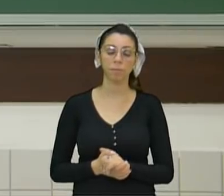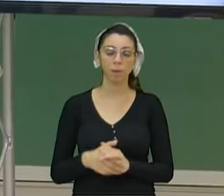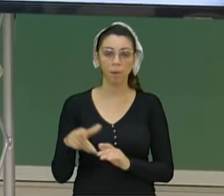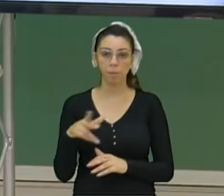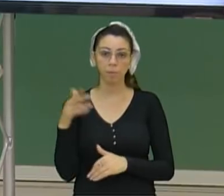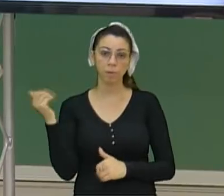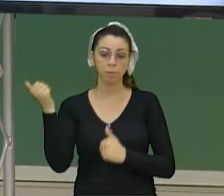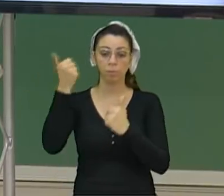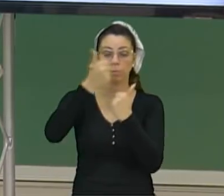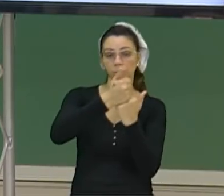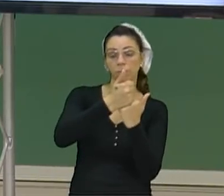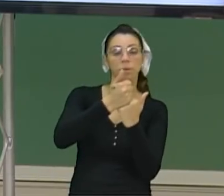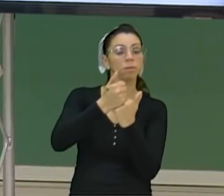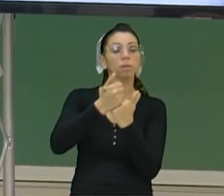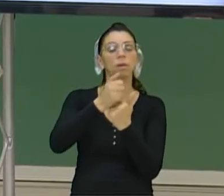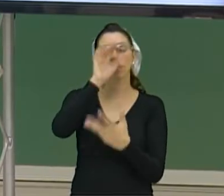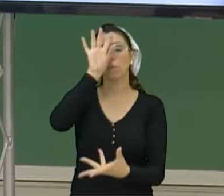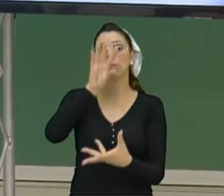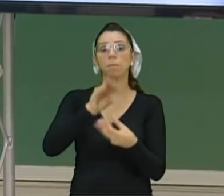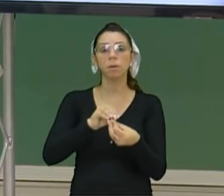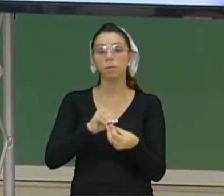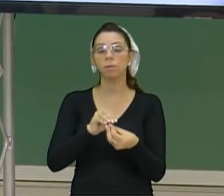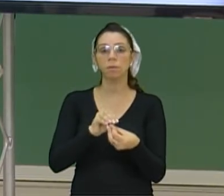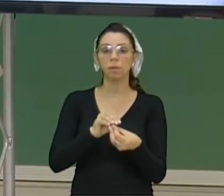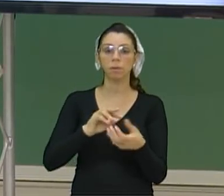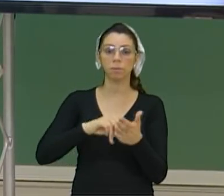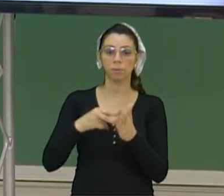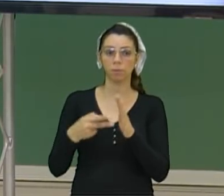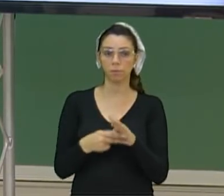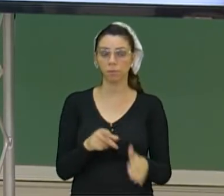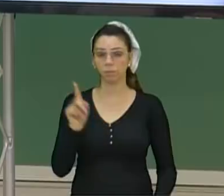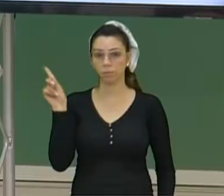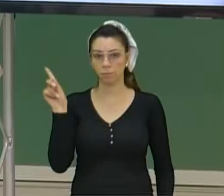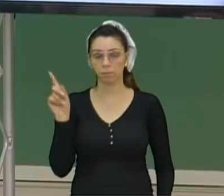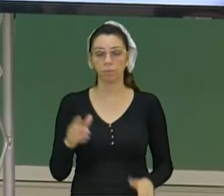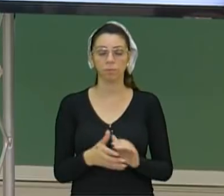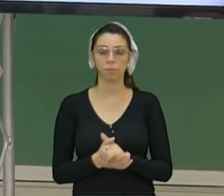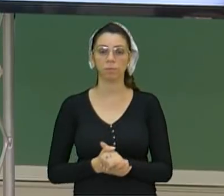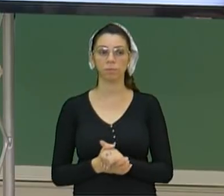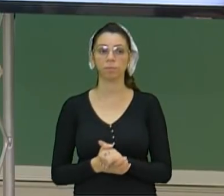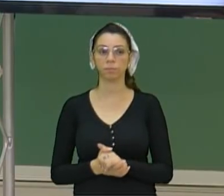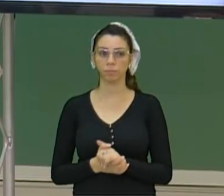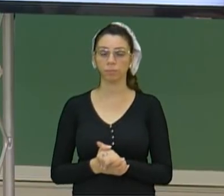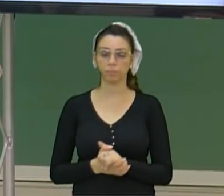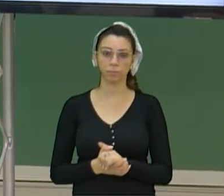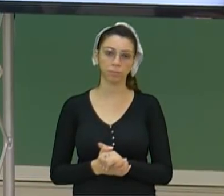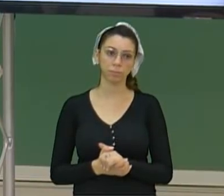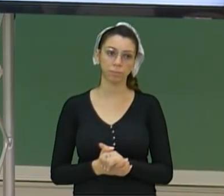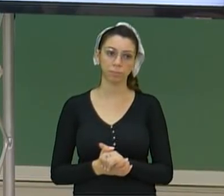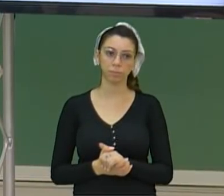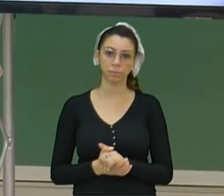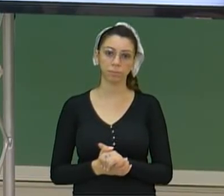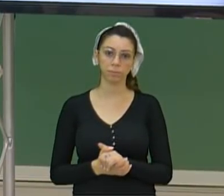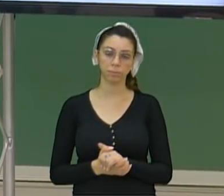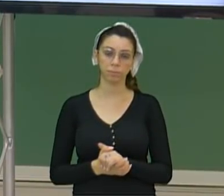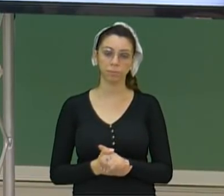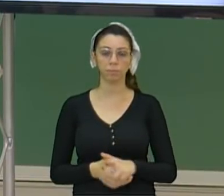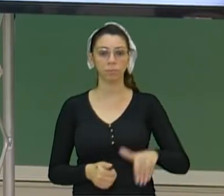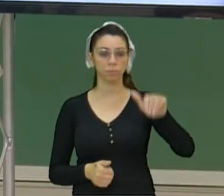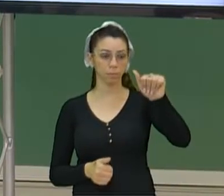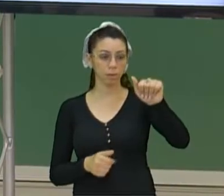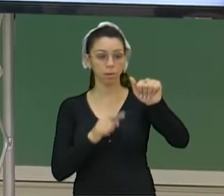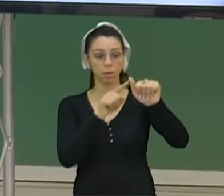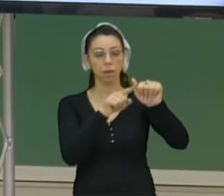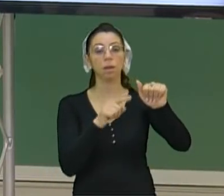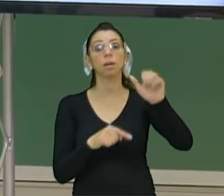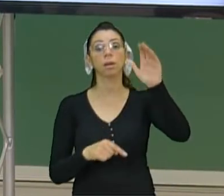aqui para vocês entenderem essa ideia. Qual que é a probabilidade de ocorrer um e o outro. Então, eu estou falando aqui, chamei meu evento A de